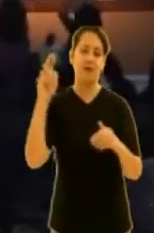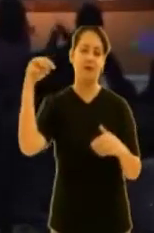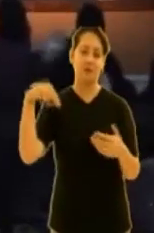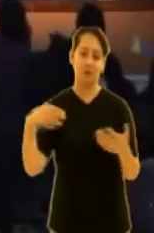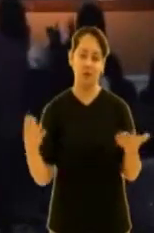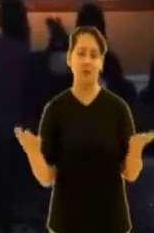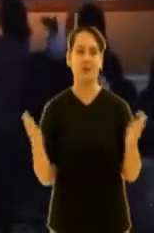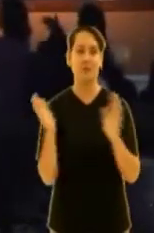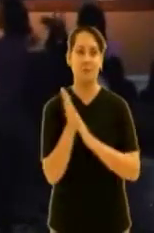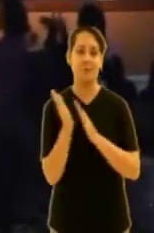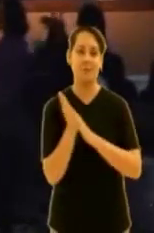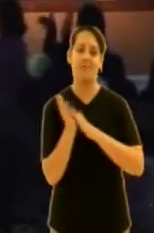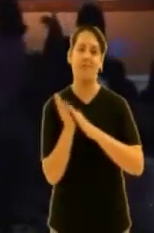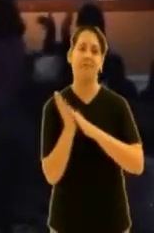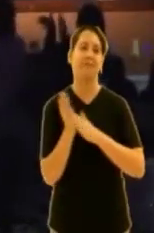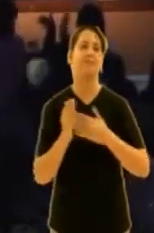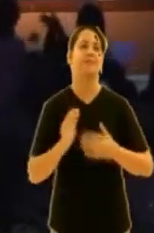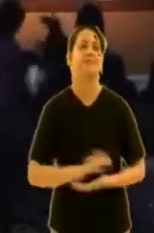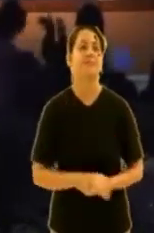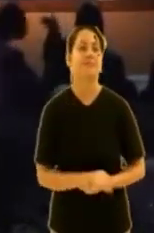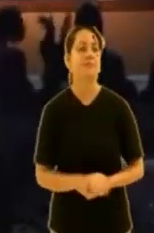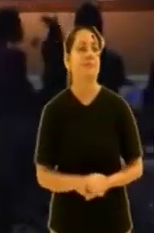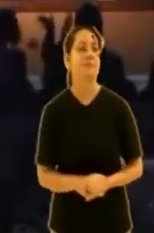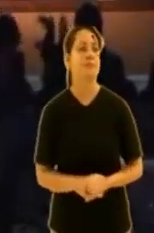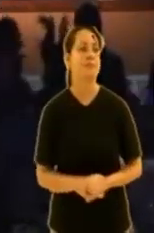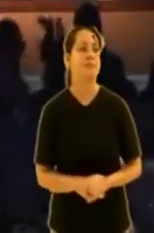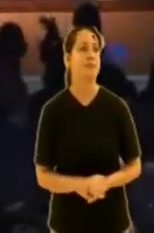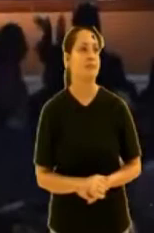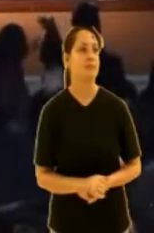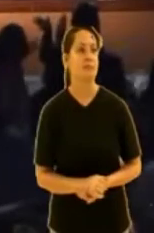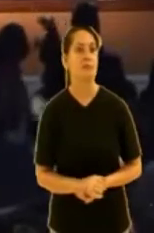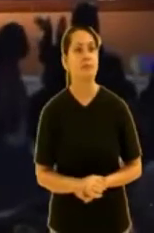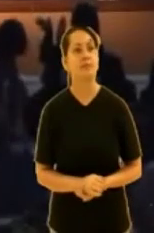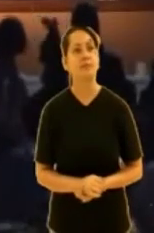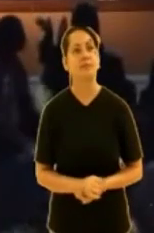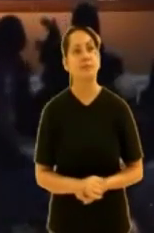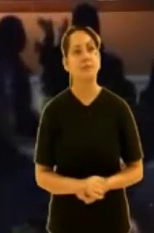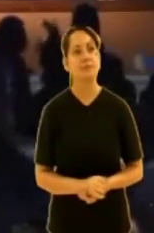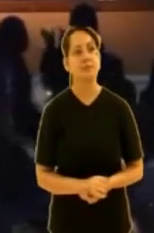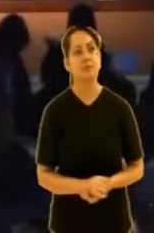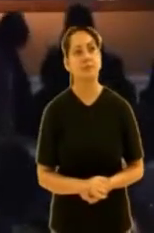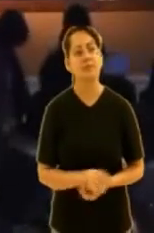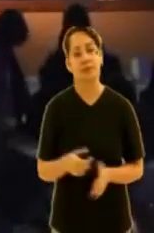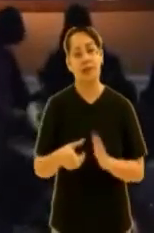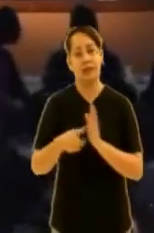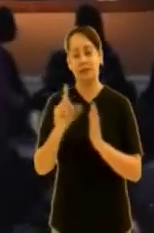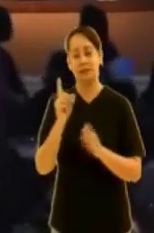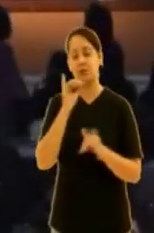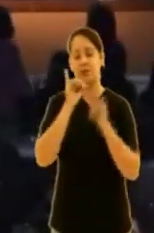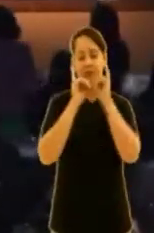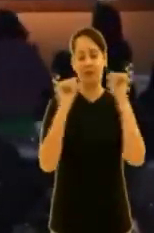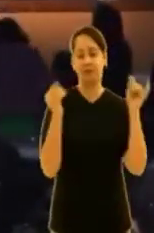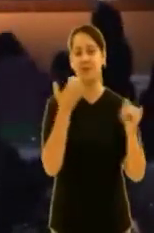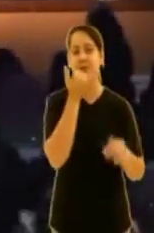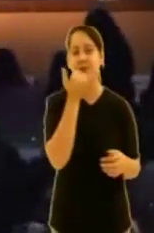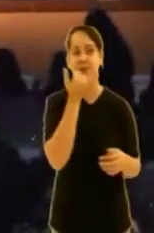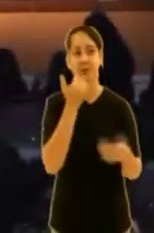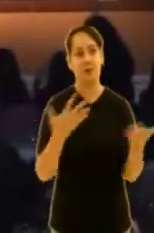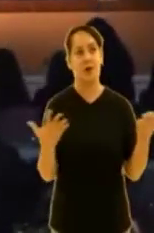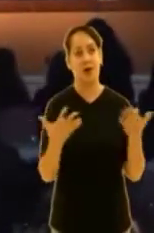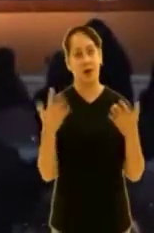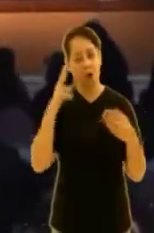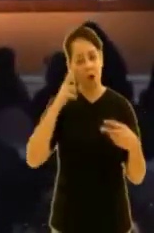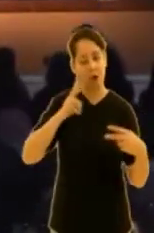Norte! Certo? Eu não lembro, me perdoe se eu não falei. Então, o meu olhar para o Rio Grande do Norte.